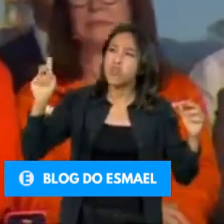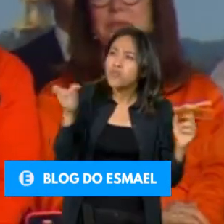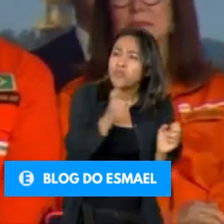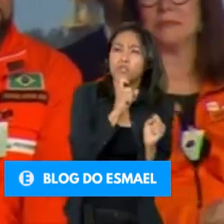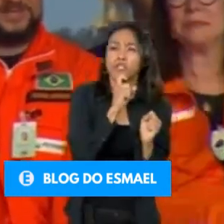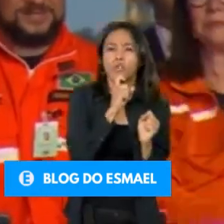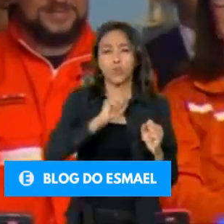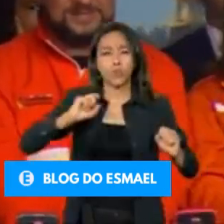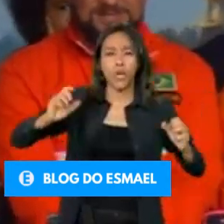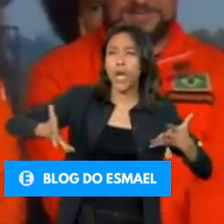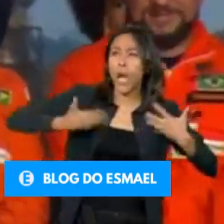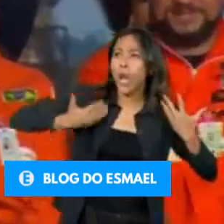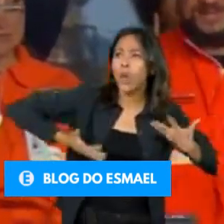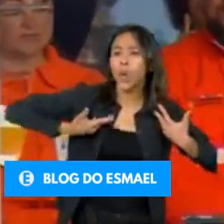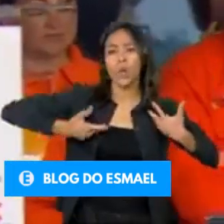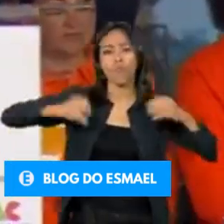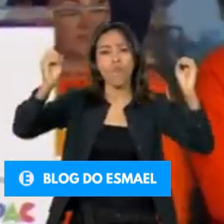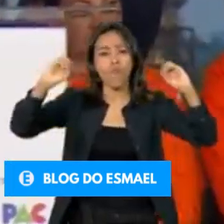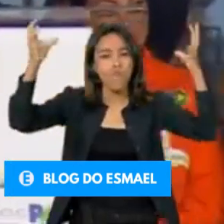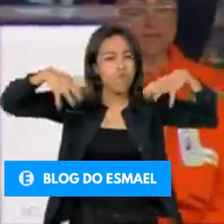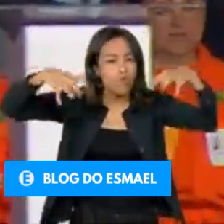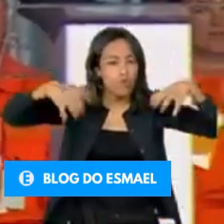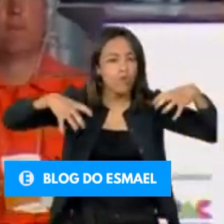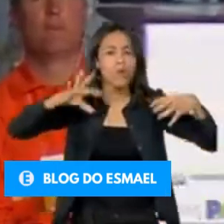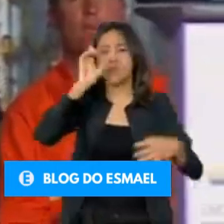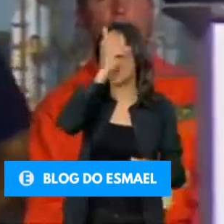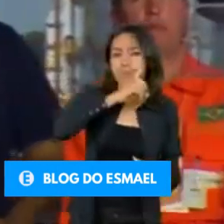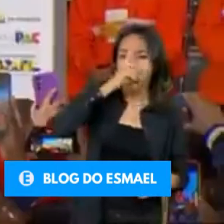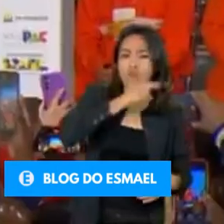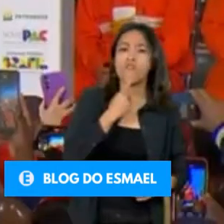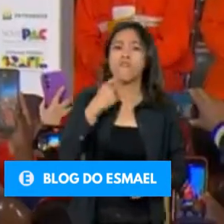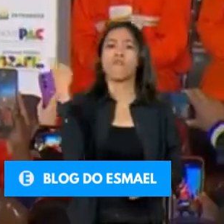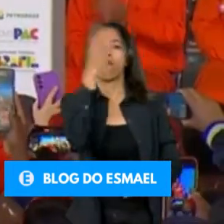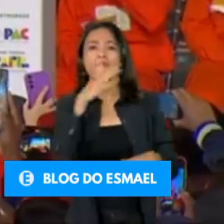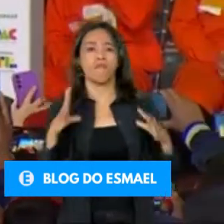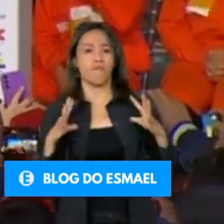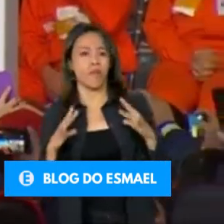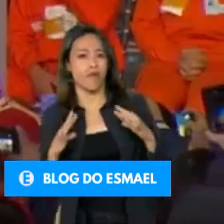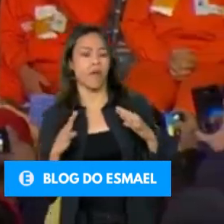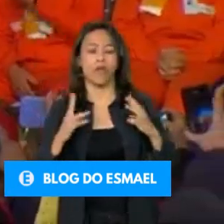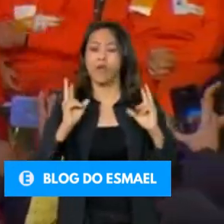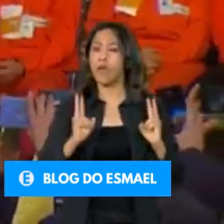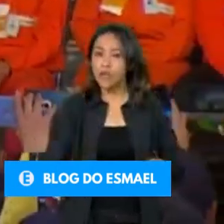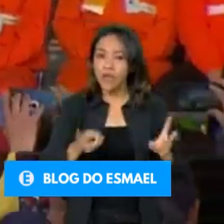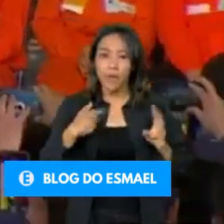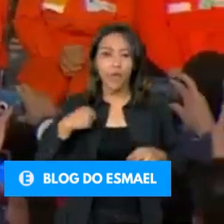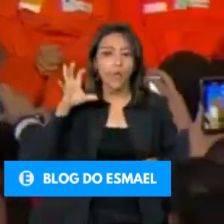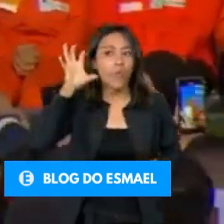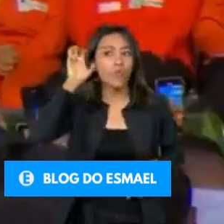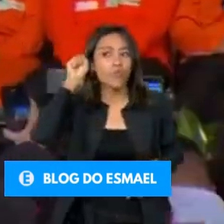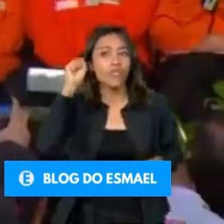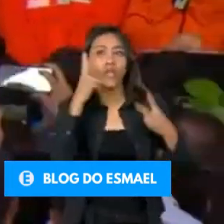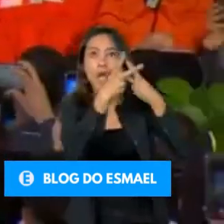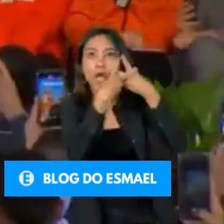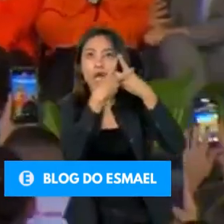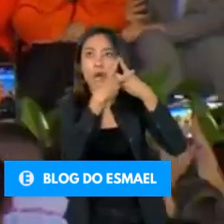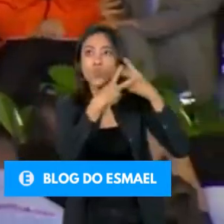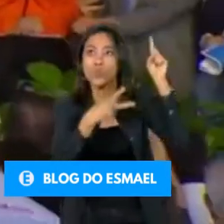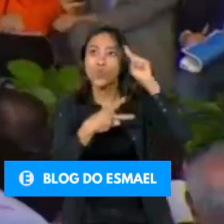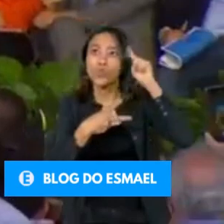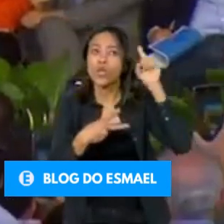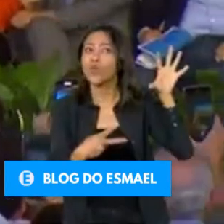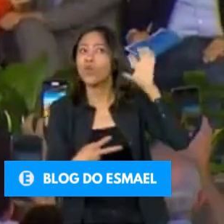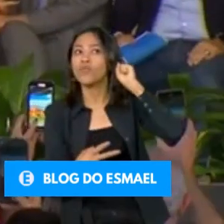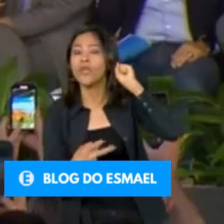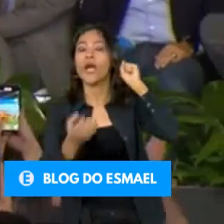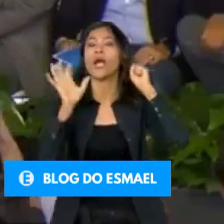frio, fazendo calor ou chovendo, sendo domingo ou feriado prolongado. Eu ouvia da série que eu estava todo santo dia